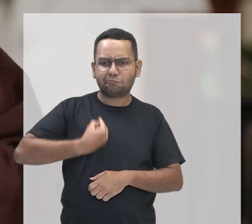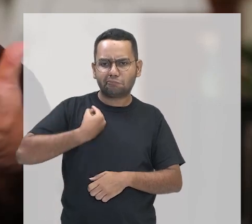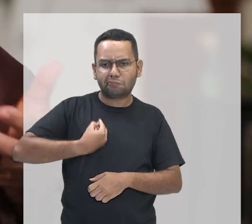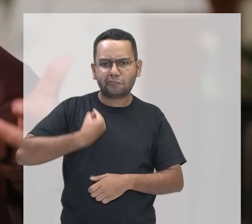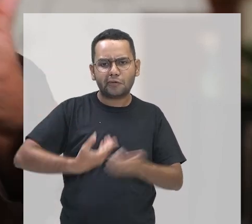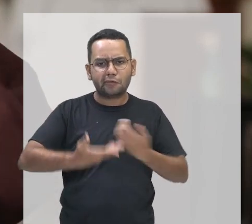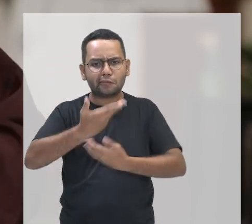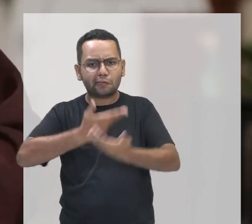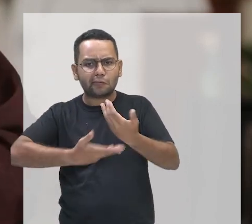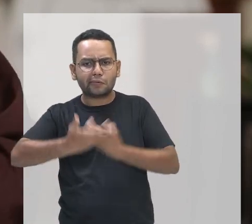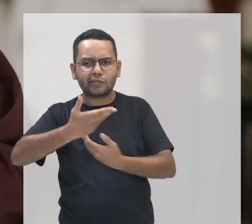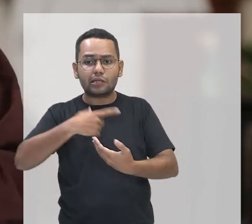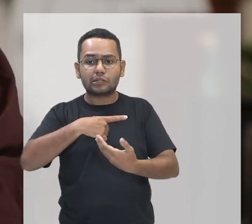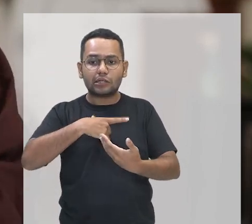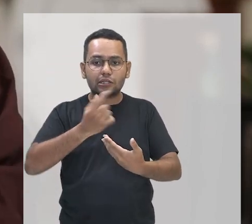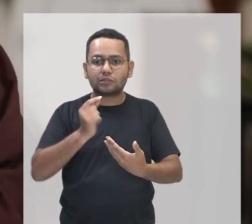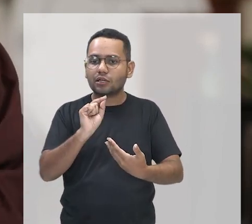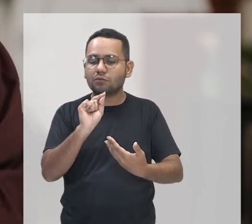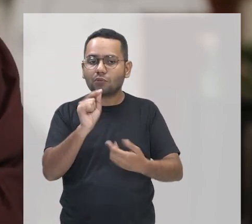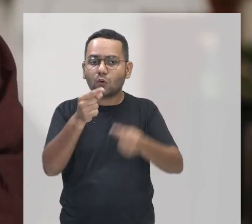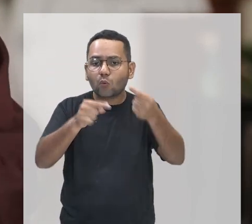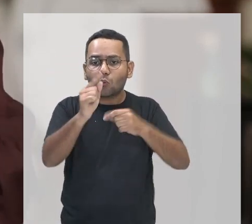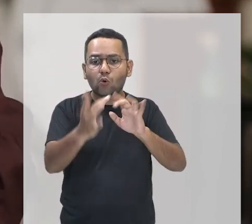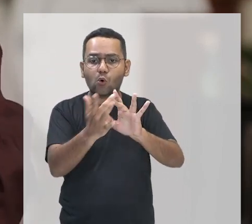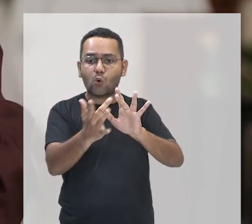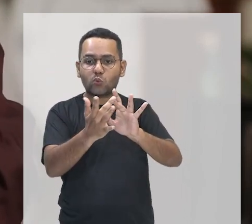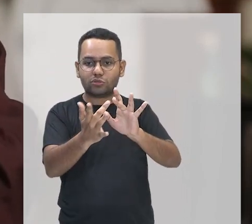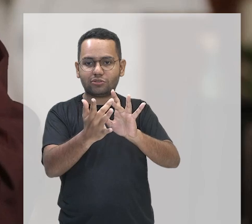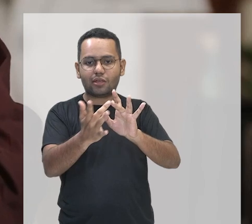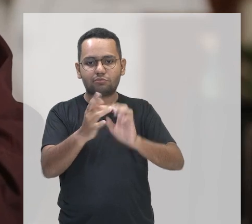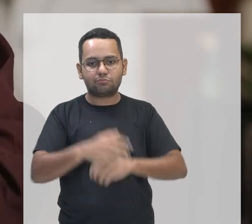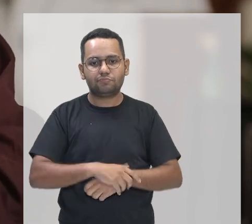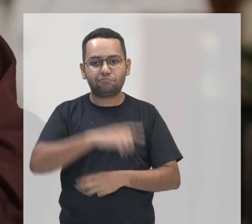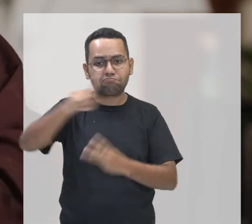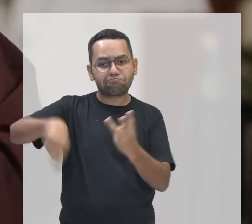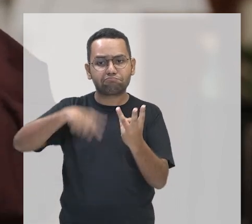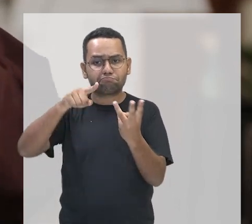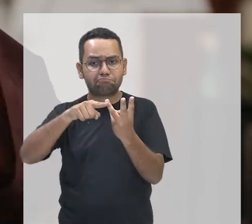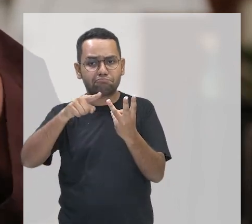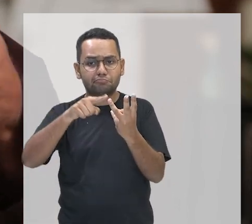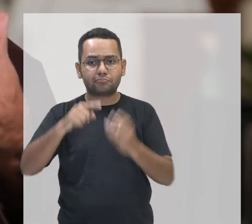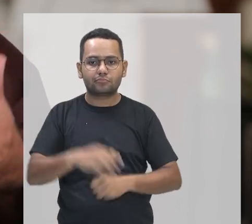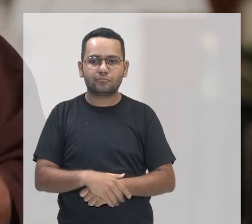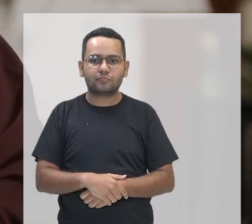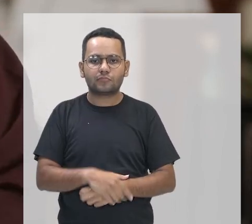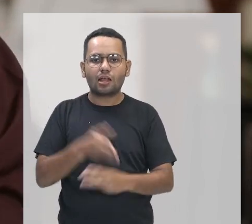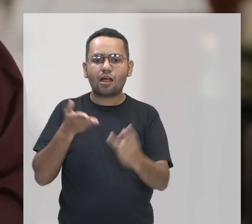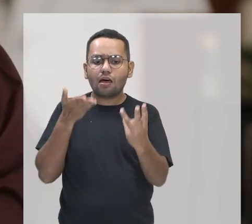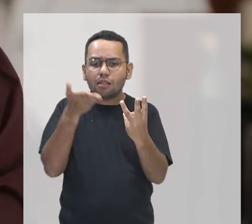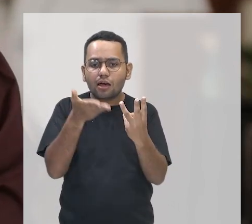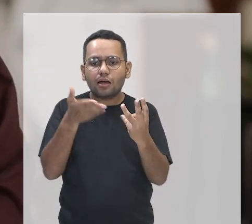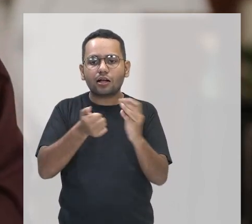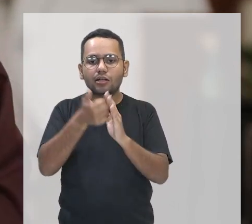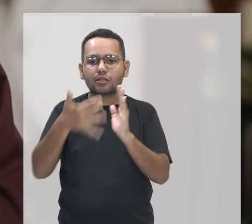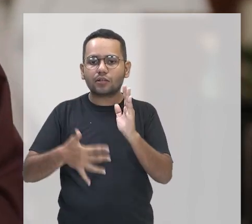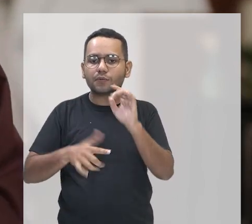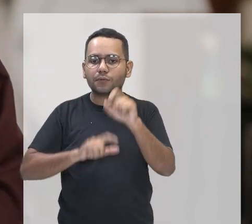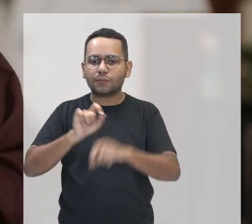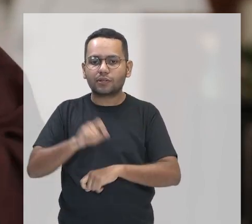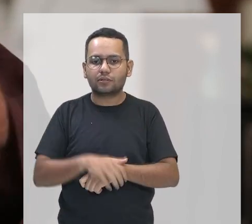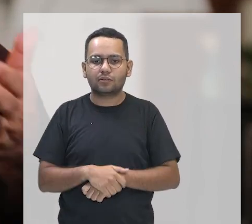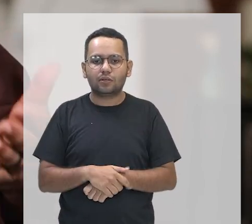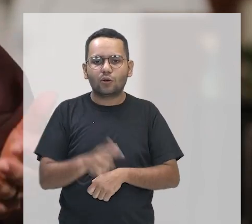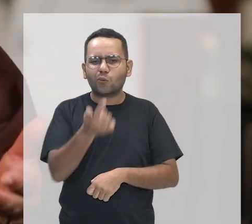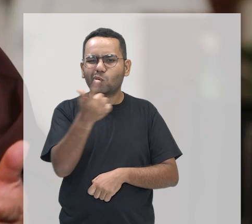desse mistério com o transcendente. Os princípios se dão numa dimensão com os